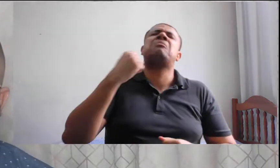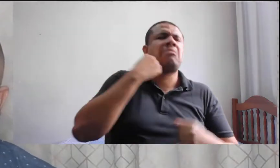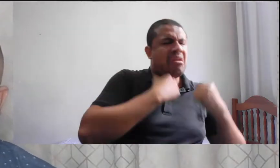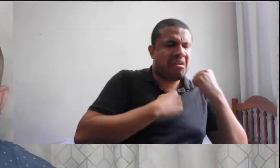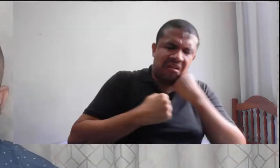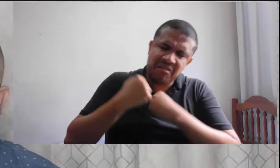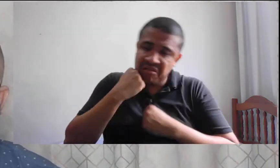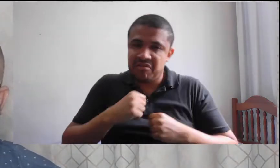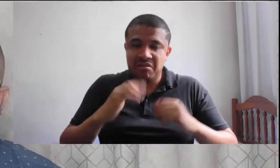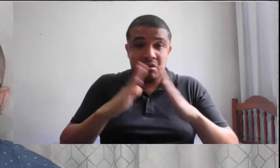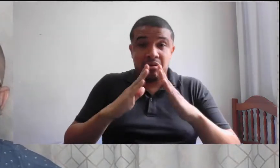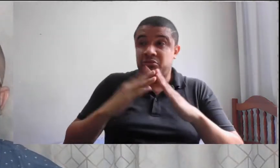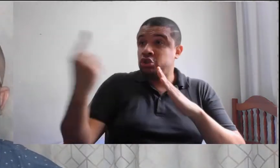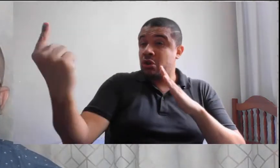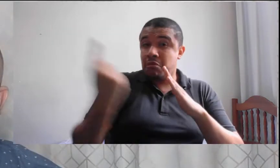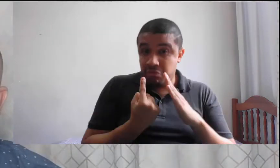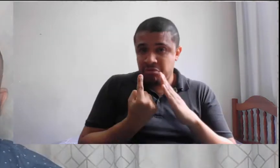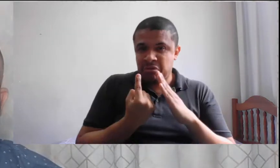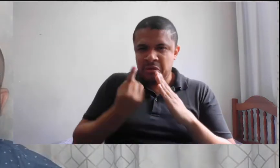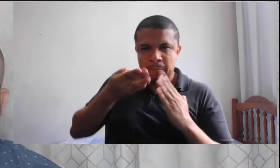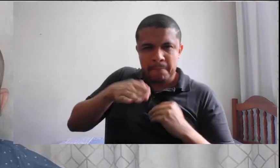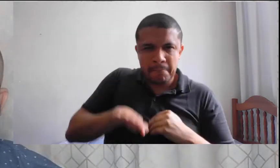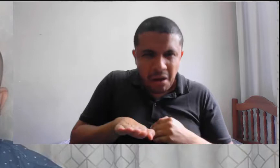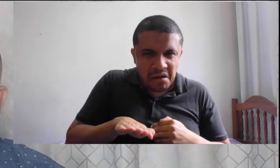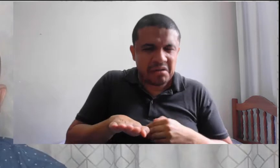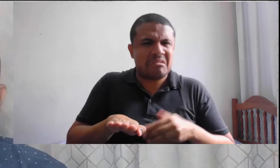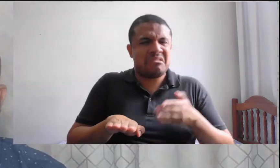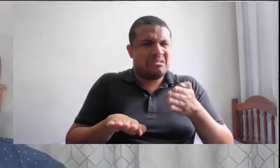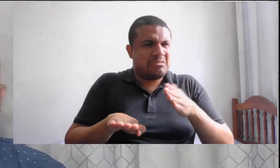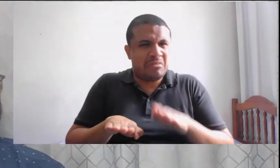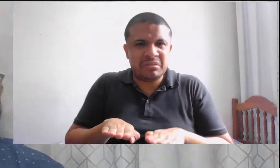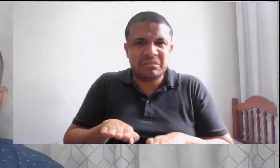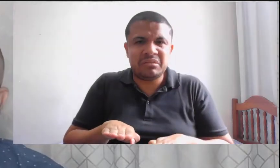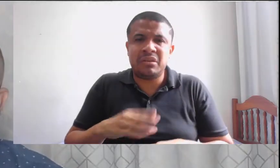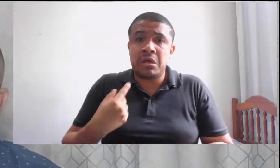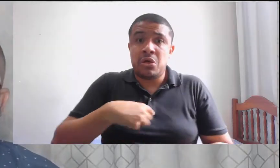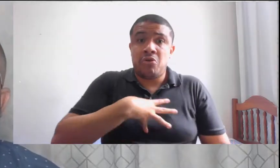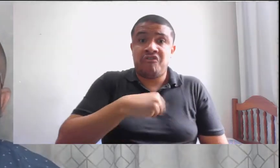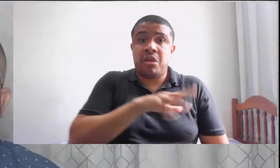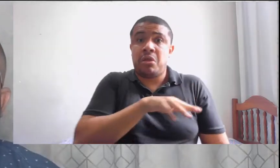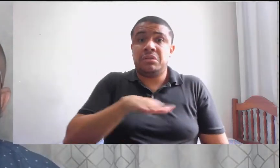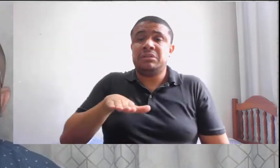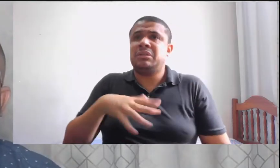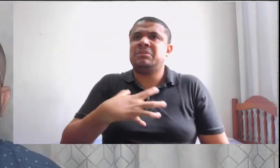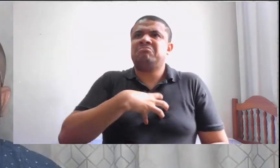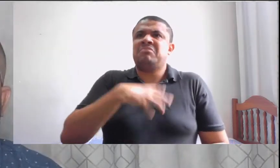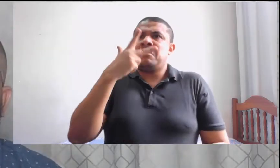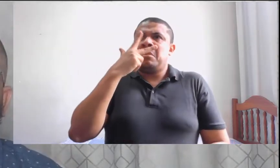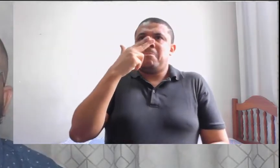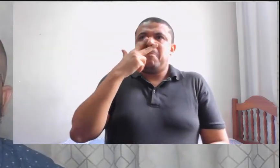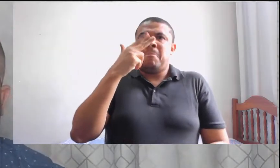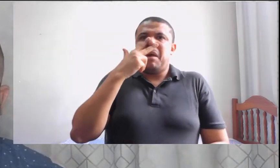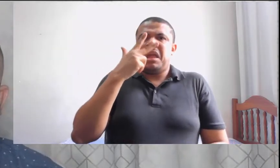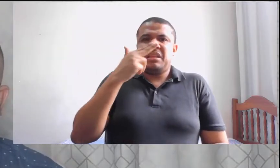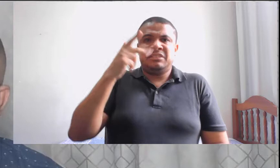Quando meu pai chegava em casa, quando ele colocava o pé dentro de casa, a sensação que nós tínhamos era que o próprio diabo,